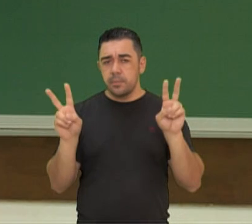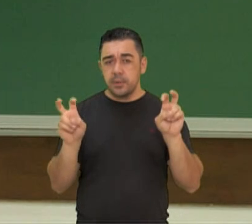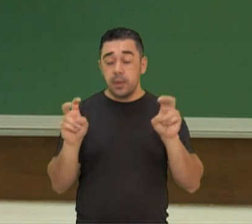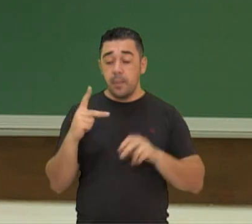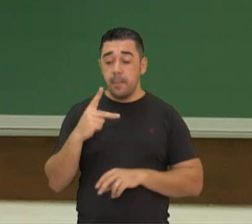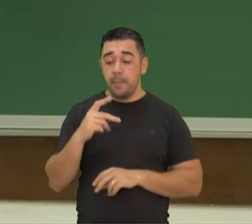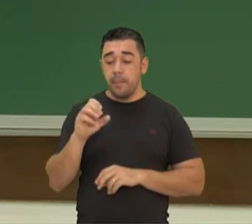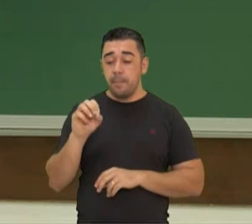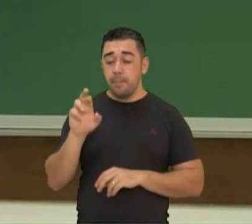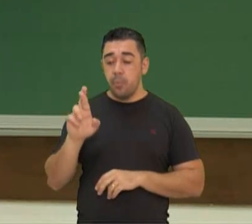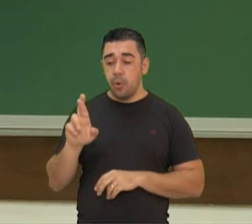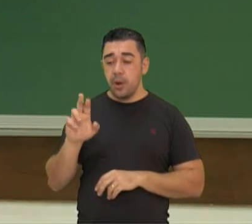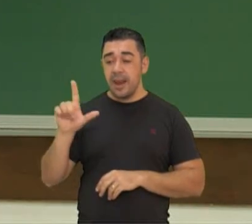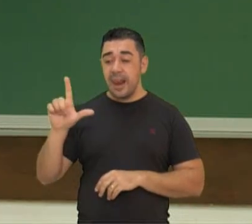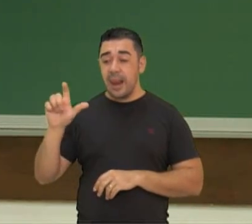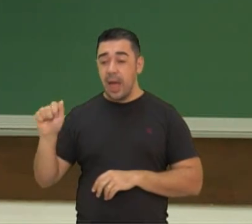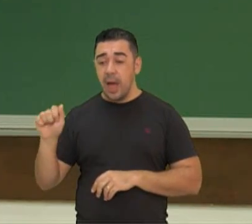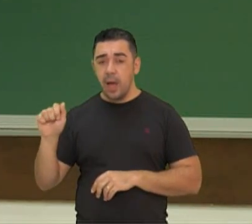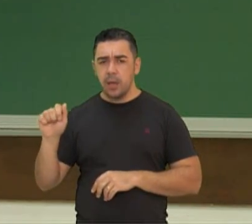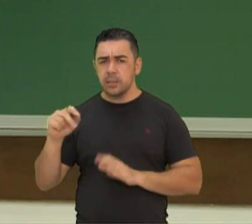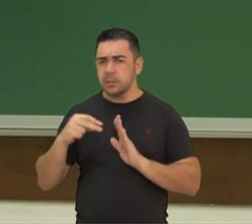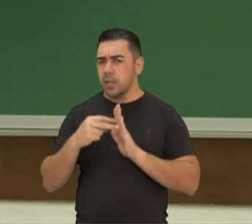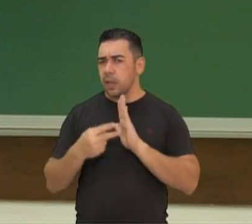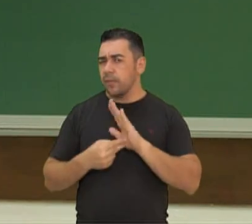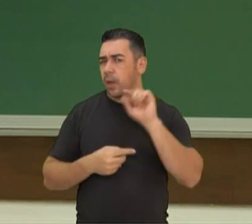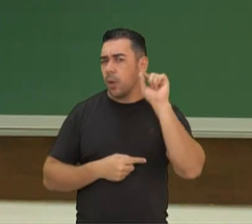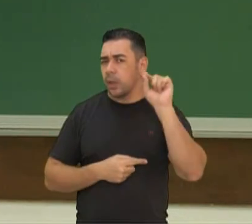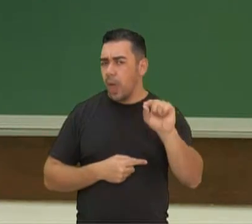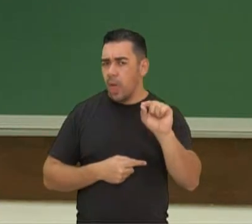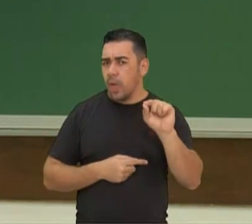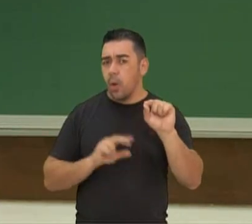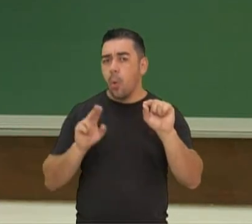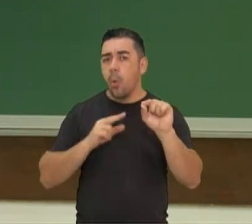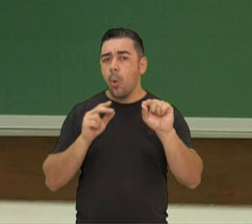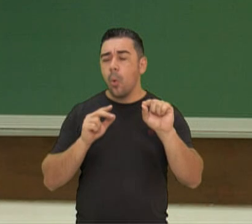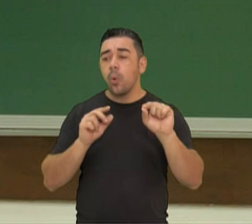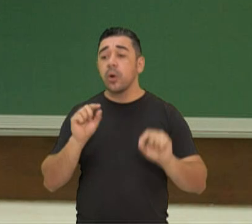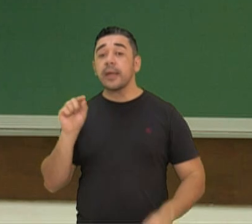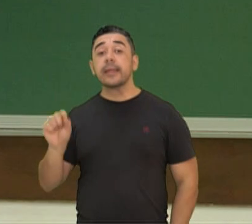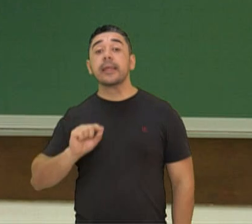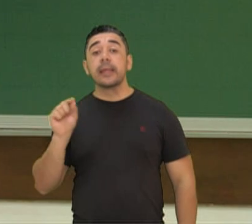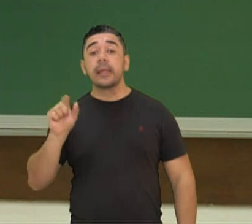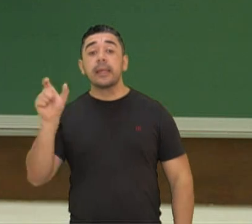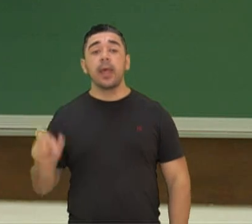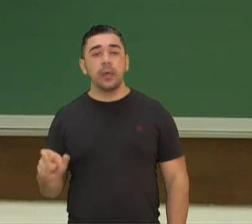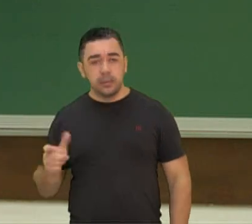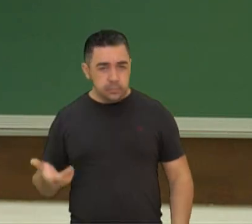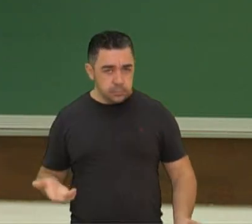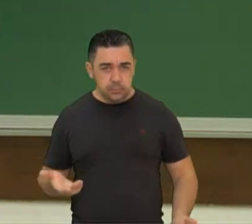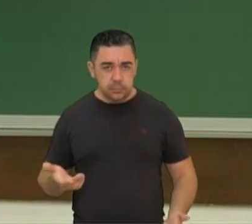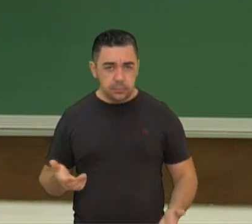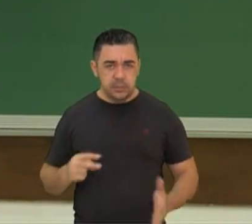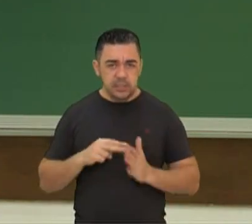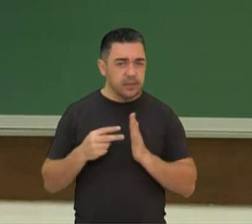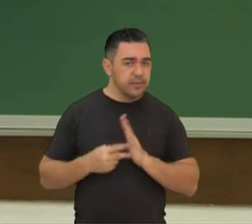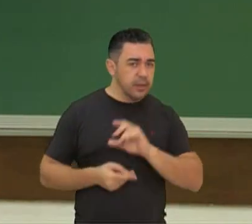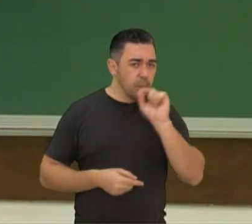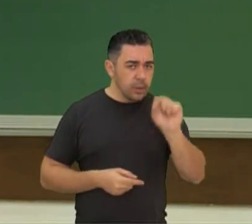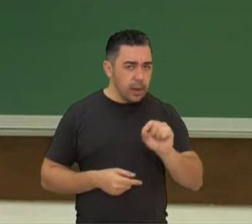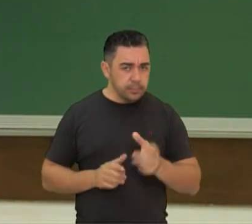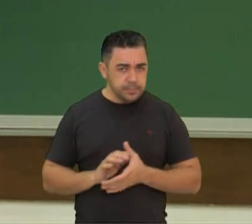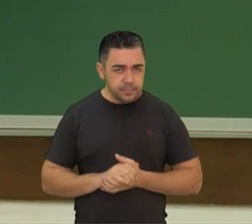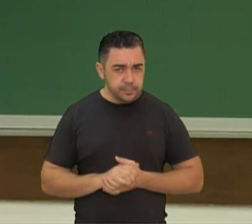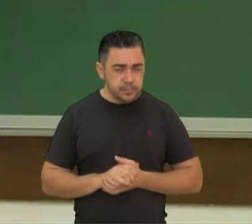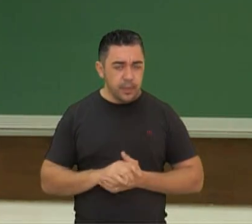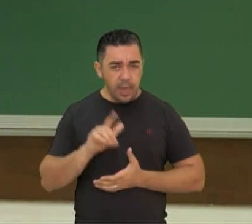lá refere-se a que ou a quem no texto? Tá? Ou seja, por lá está querendo me dizer, está